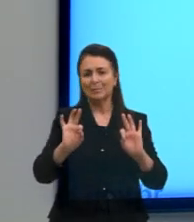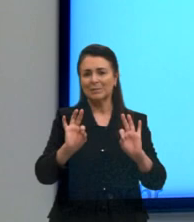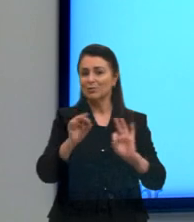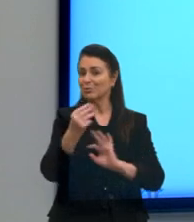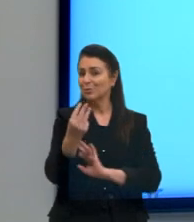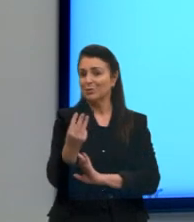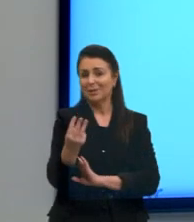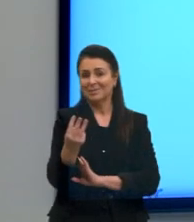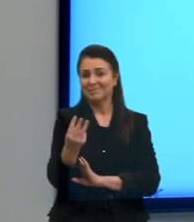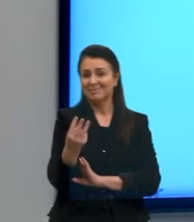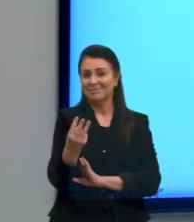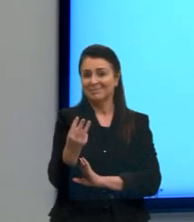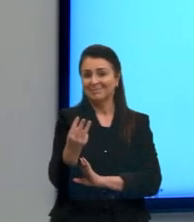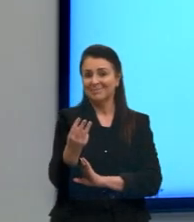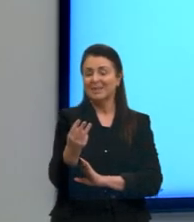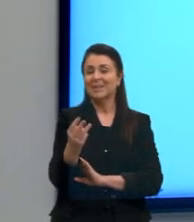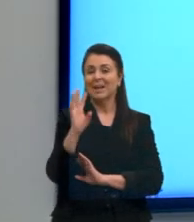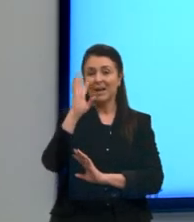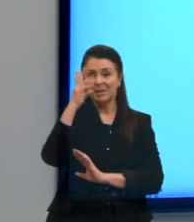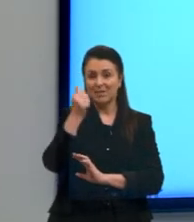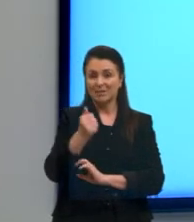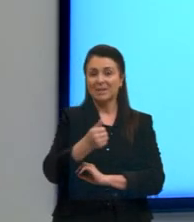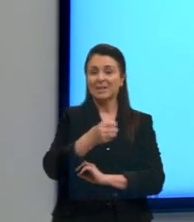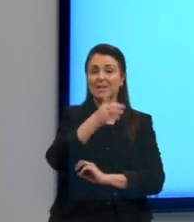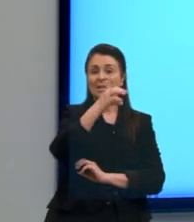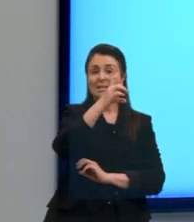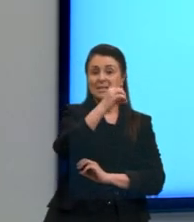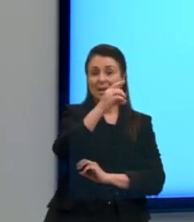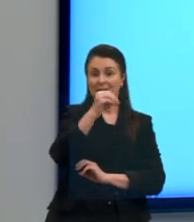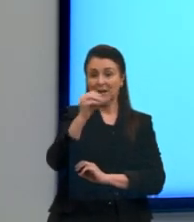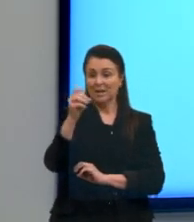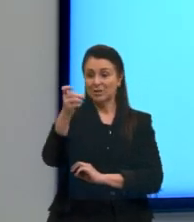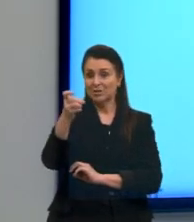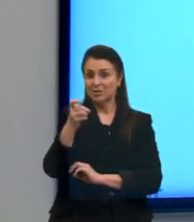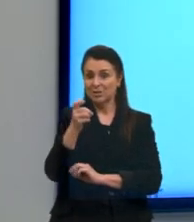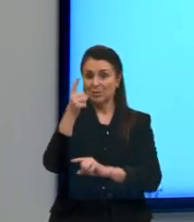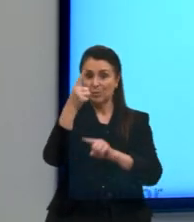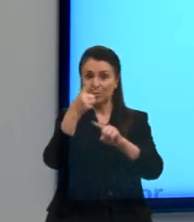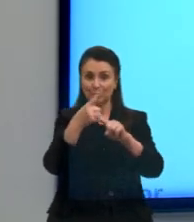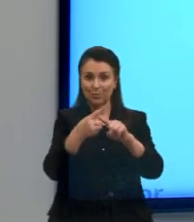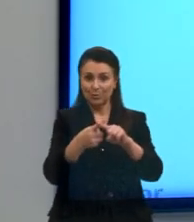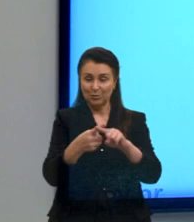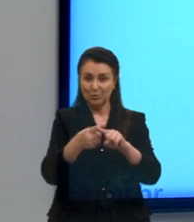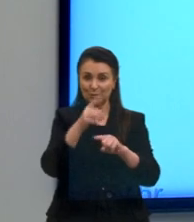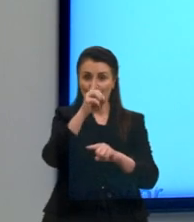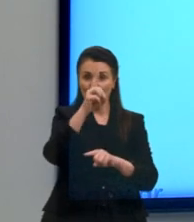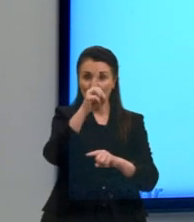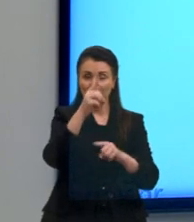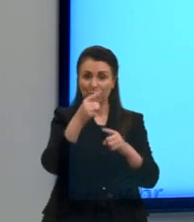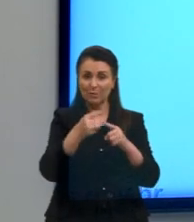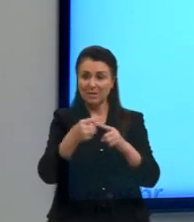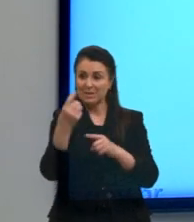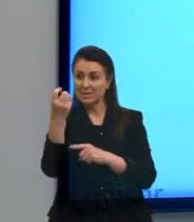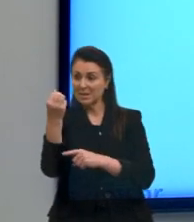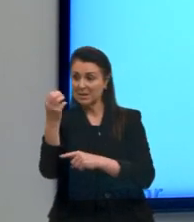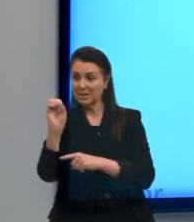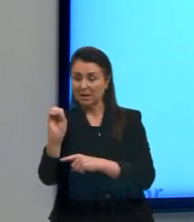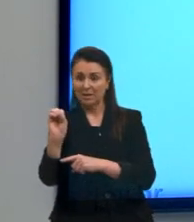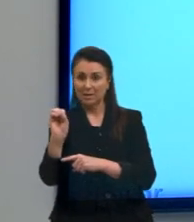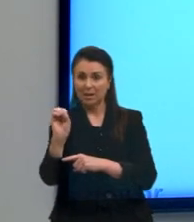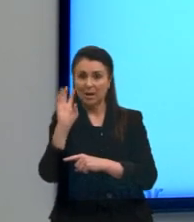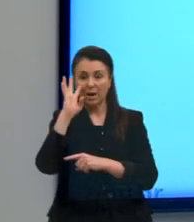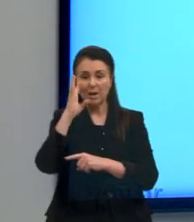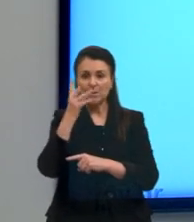tá resolvendo Então a gente vai ter 100x multiplicar então um vezes 60 sessenta